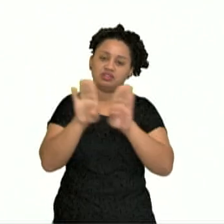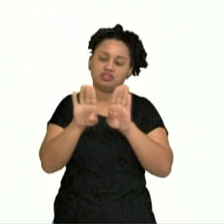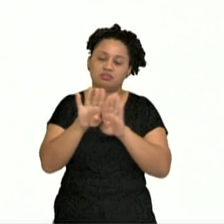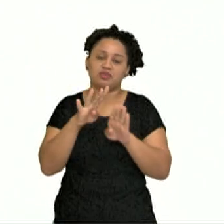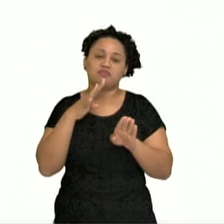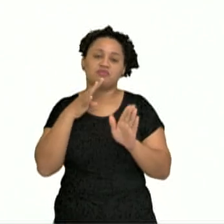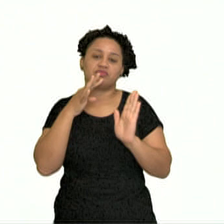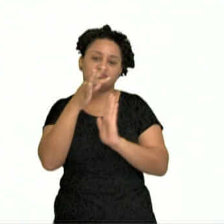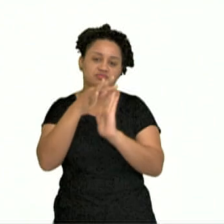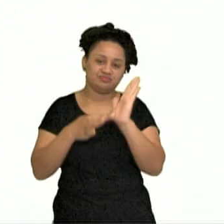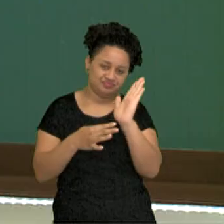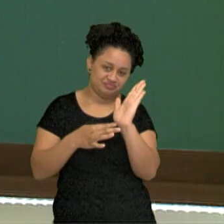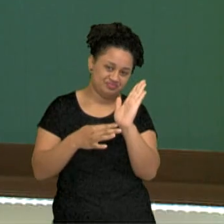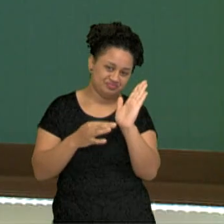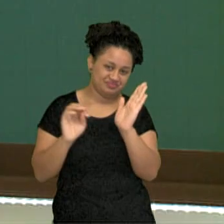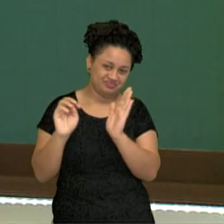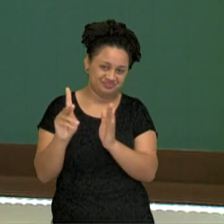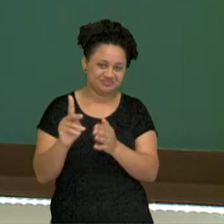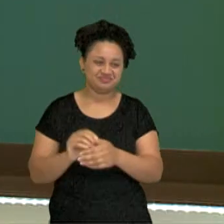conhecê-la melhor, certo?